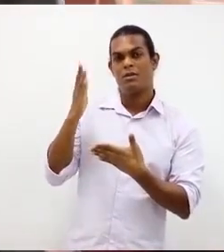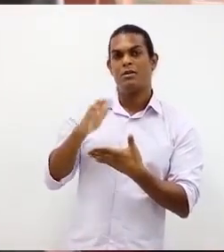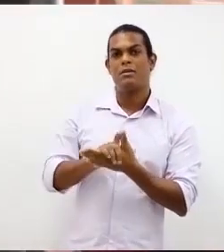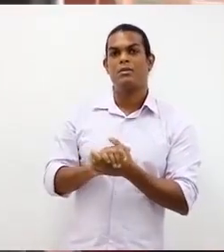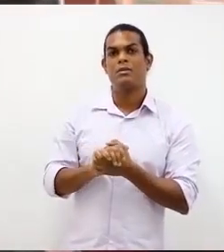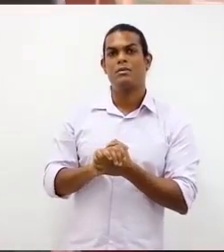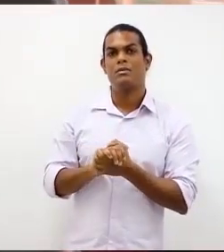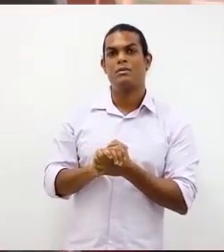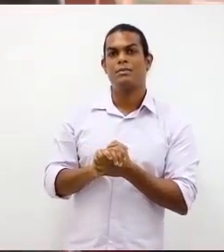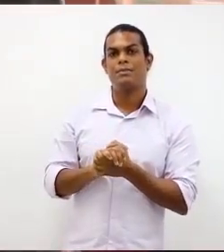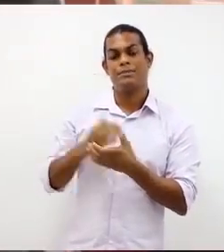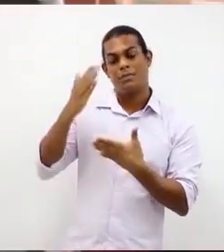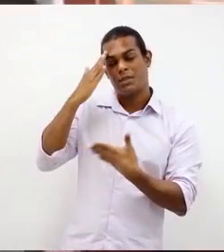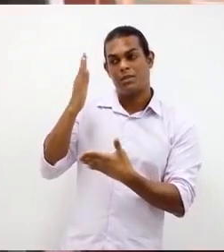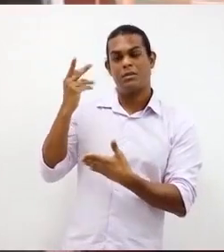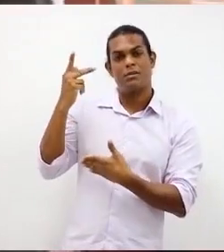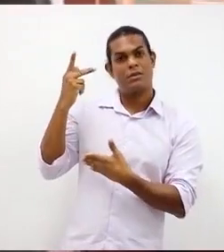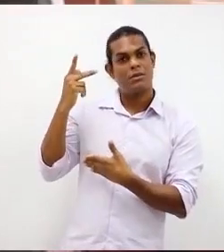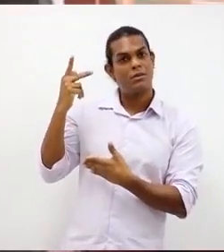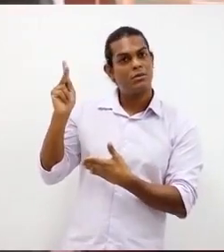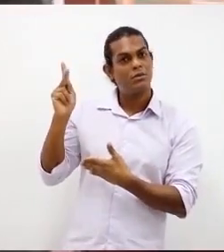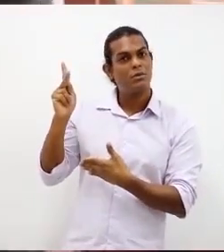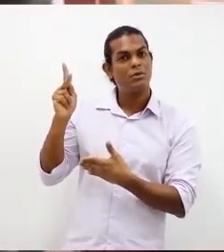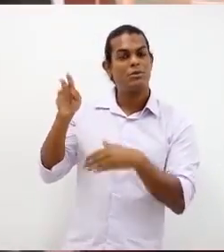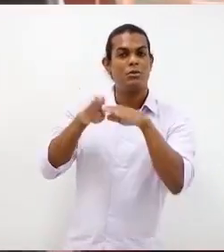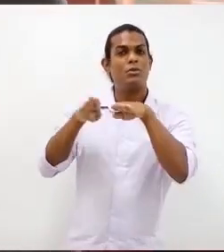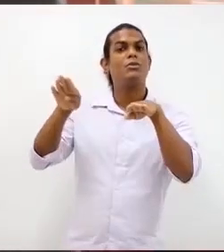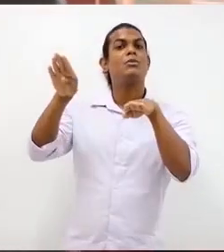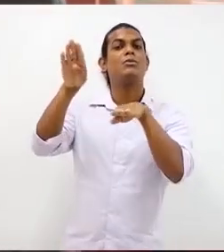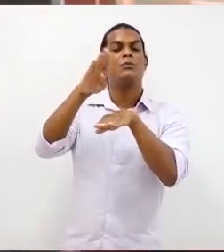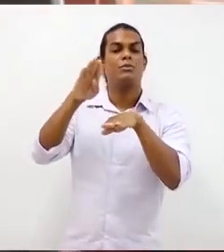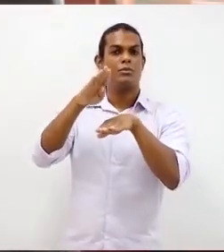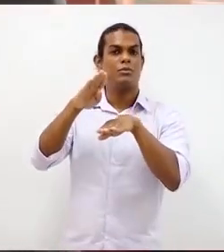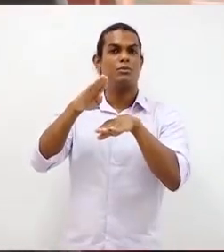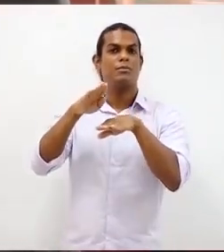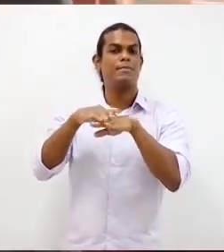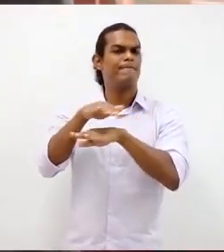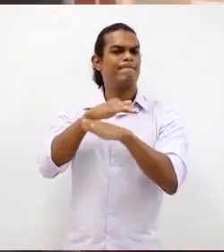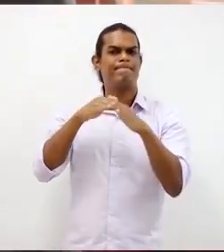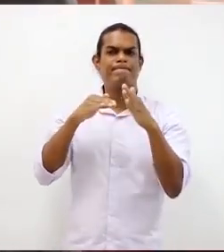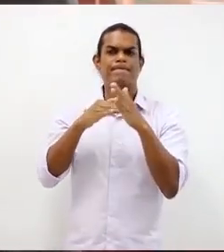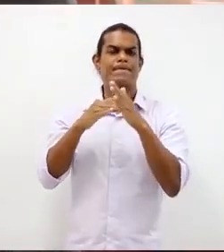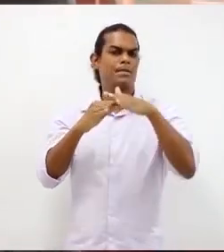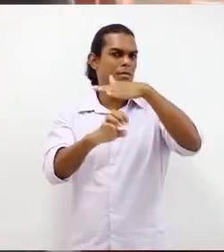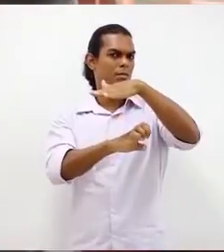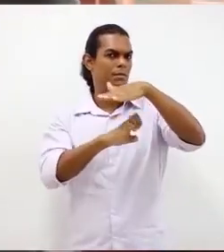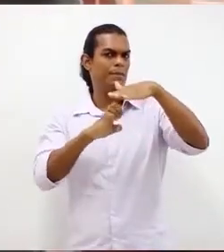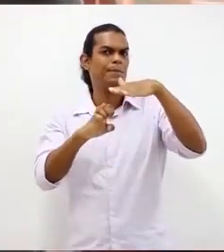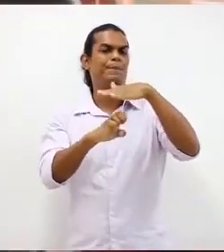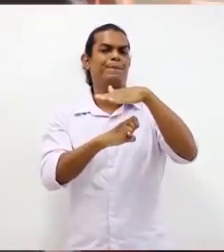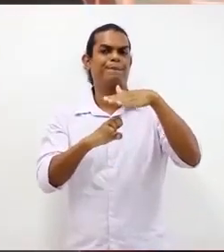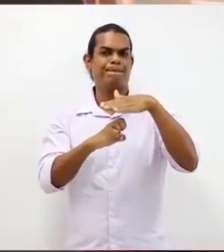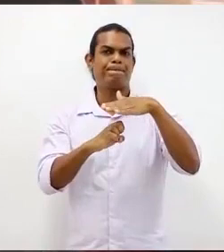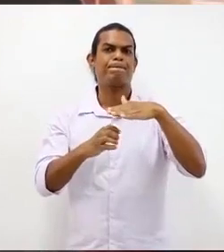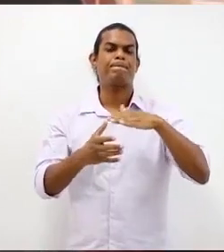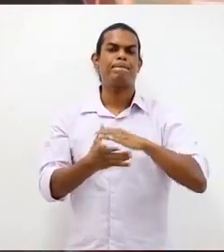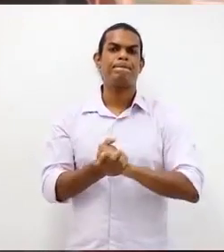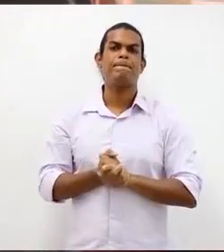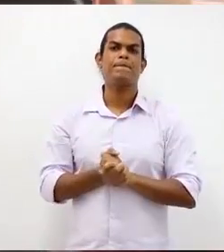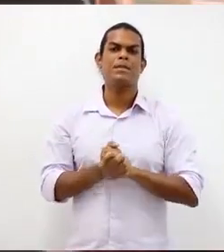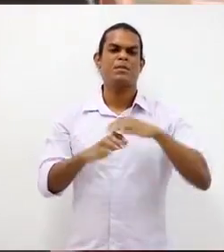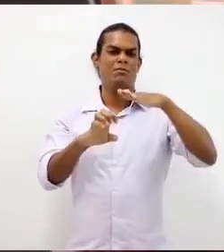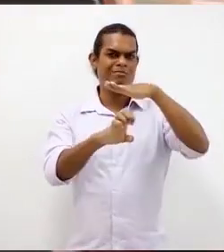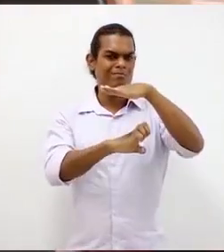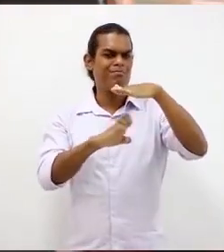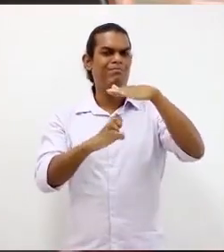da Gabriel Bacelar, ao engenheiro responsável, ao doutor Edila Marco, a todos aqueles que fazem a Gabriel Bacelar, e saio daqui com a melhor das impressões